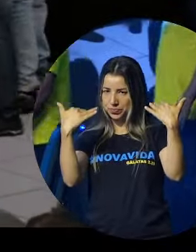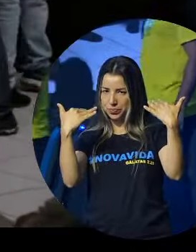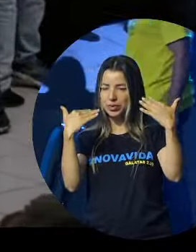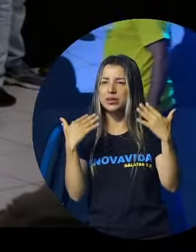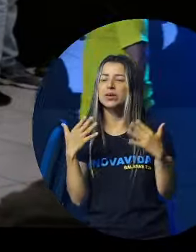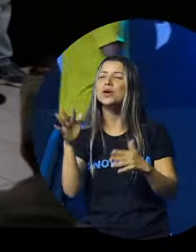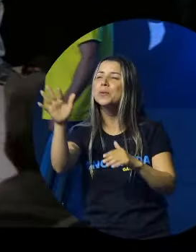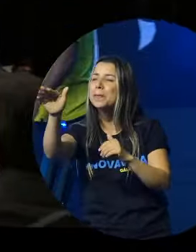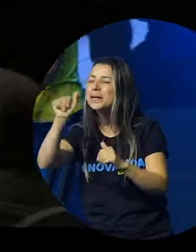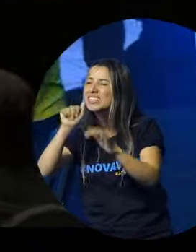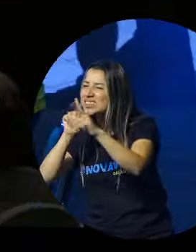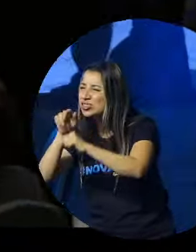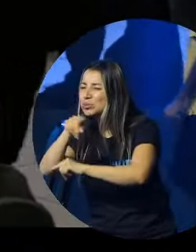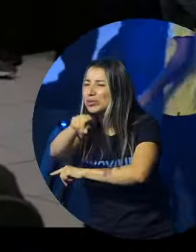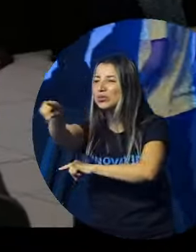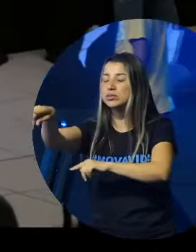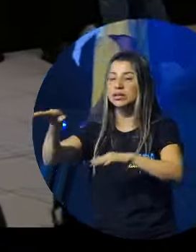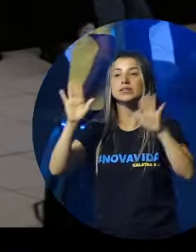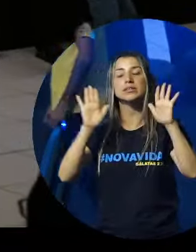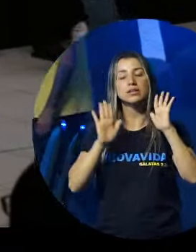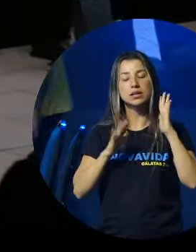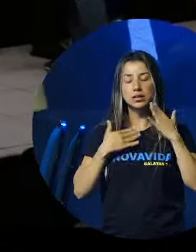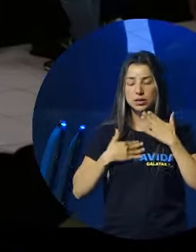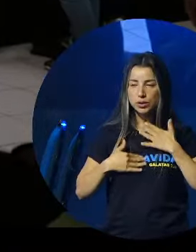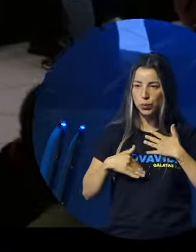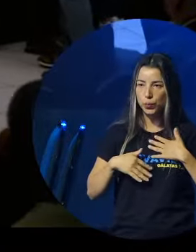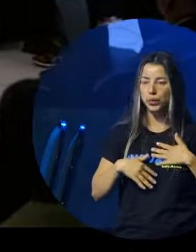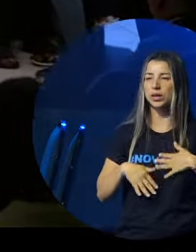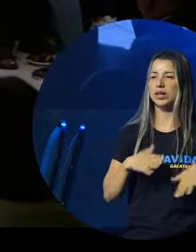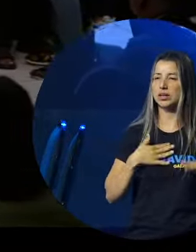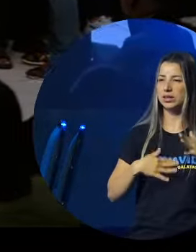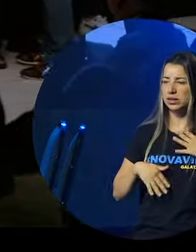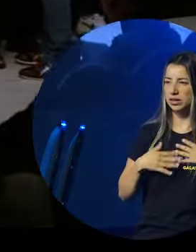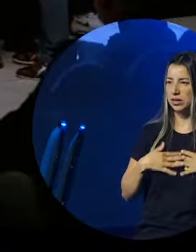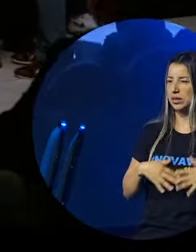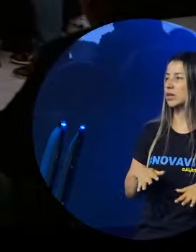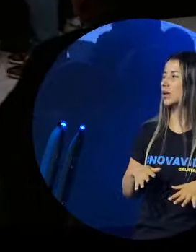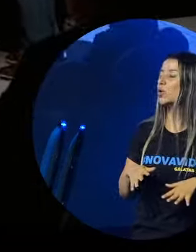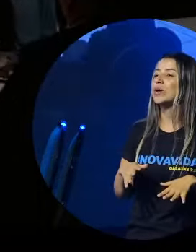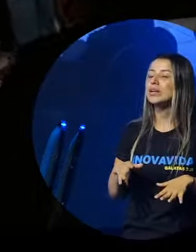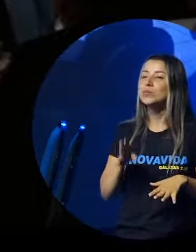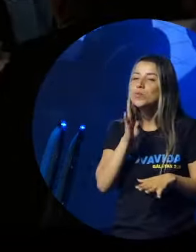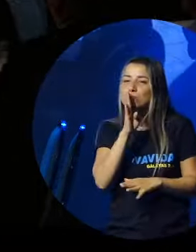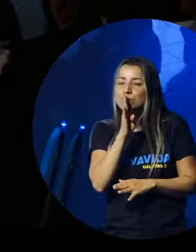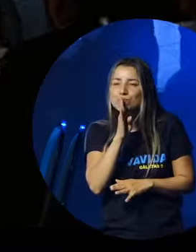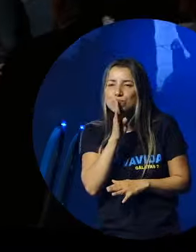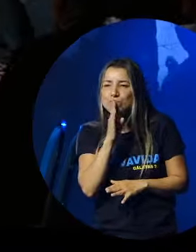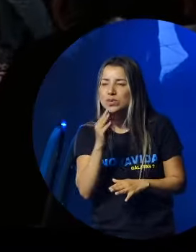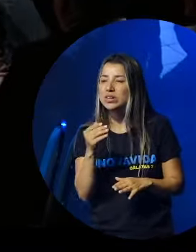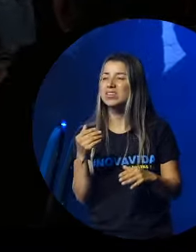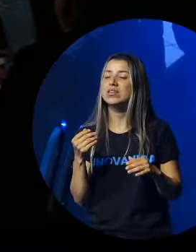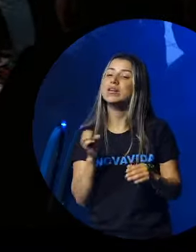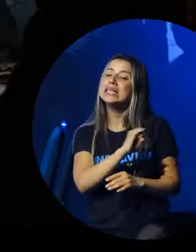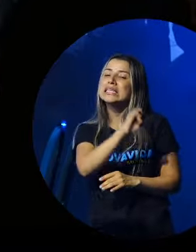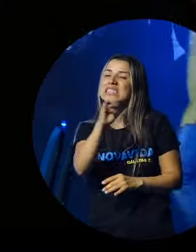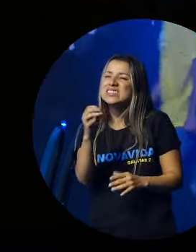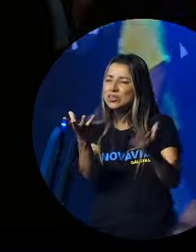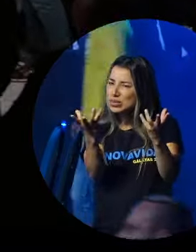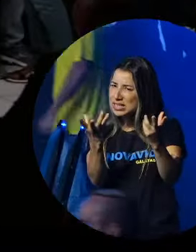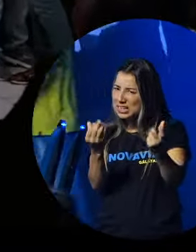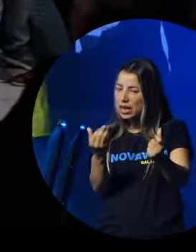que sossegasse. Venha rápido, sem conversar, gente. Vem rápido, sem conversar. Se você quiser sair do seu auditório, um